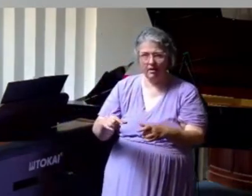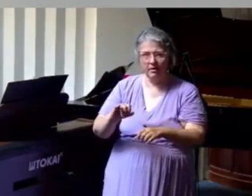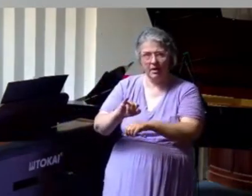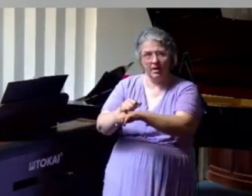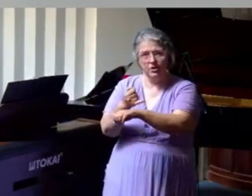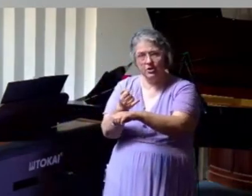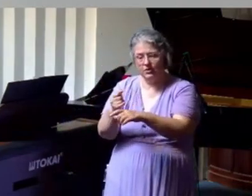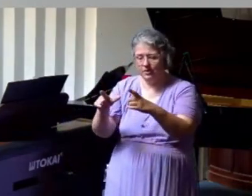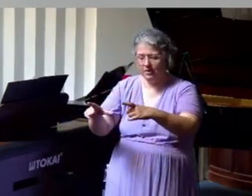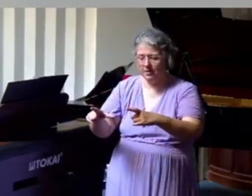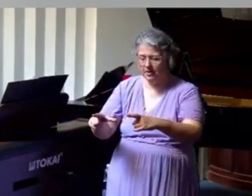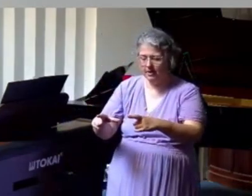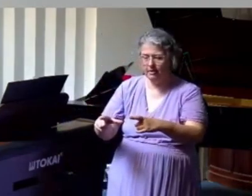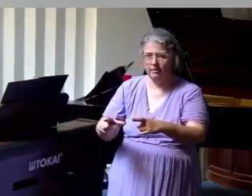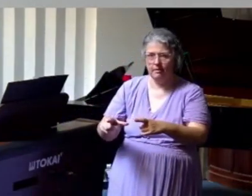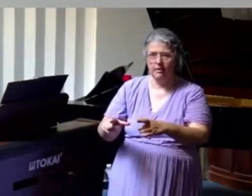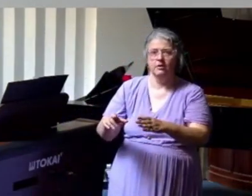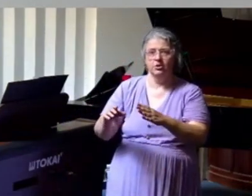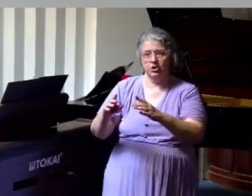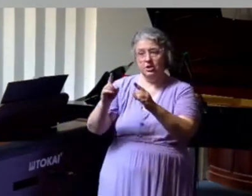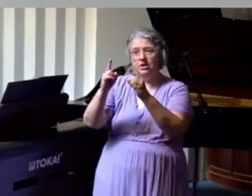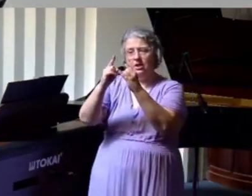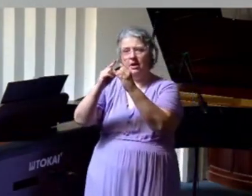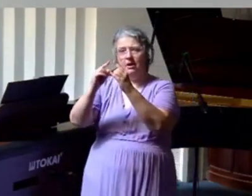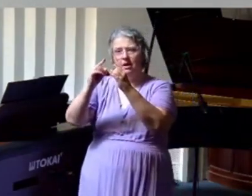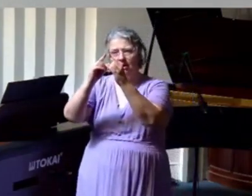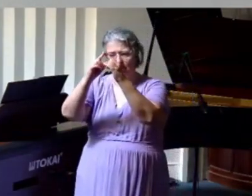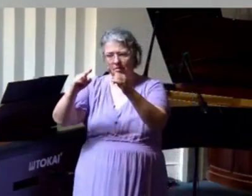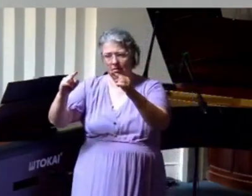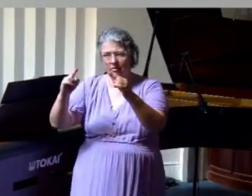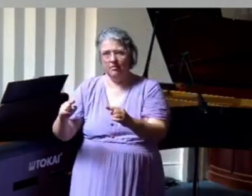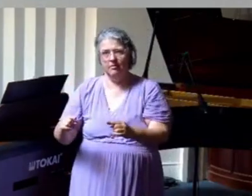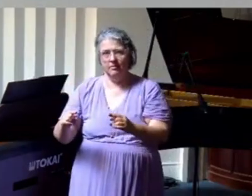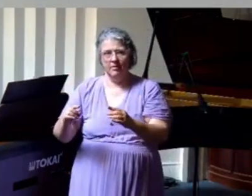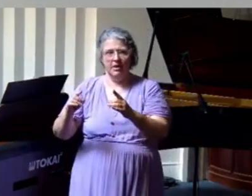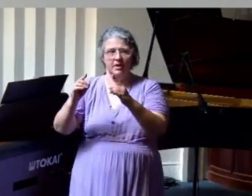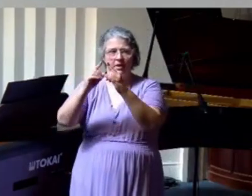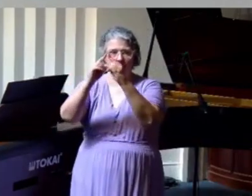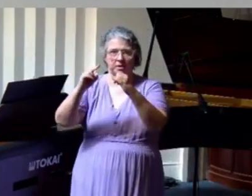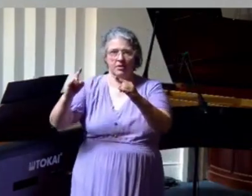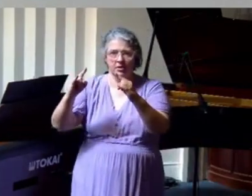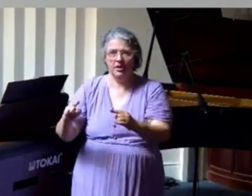Joás lidava de uma maneira muito friendly, muito amigável, muito